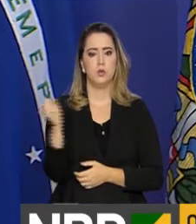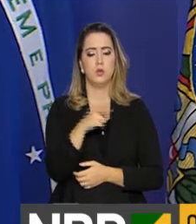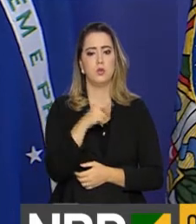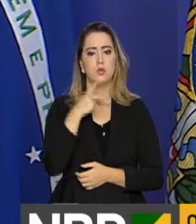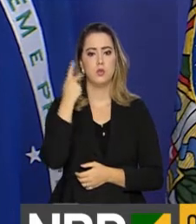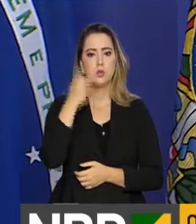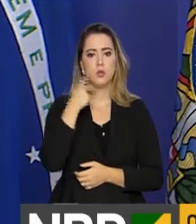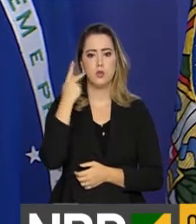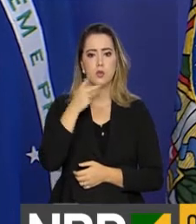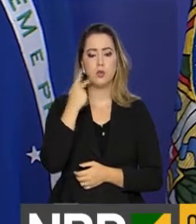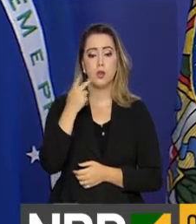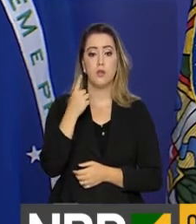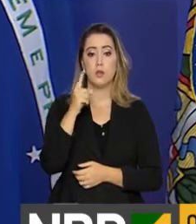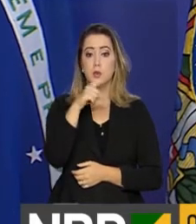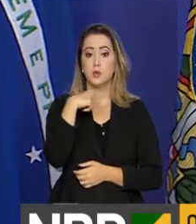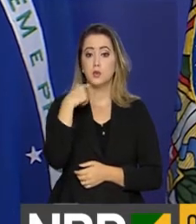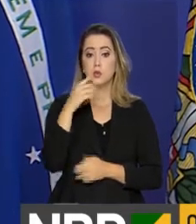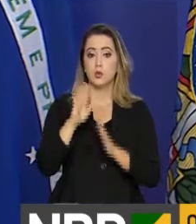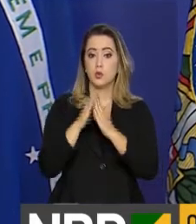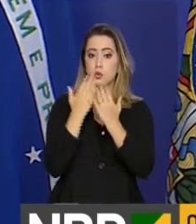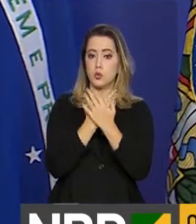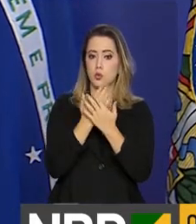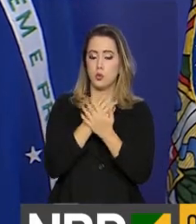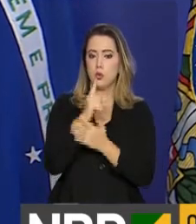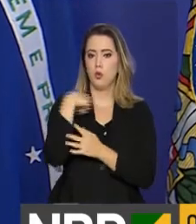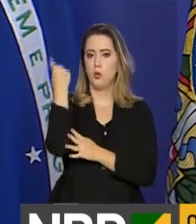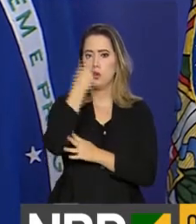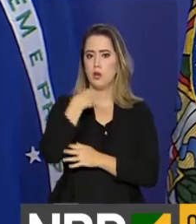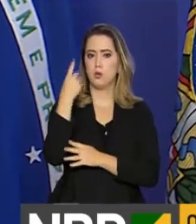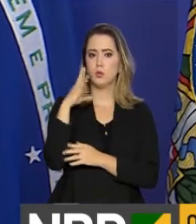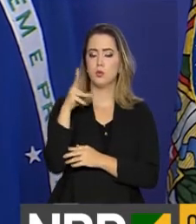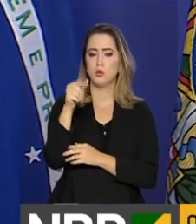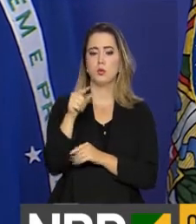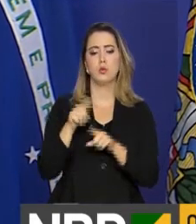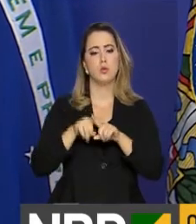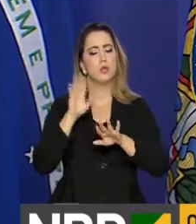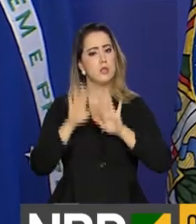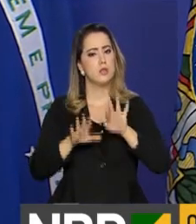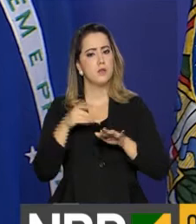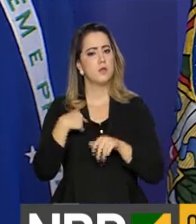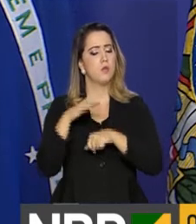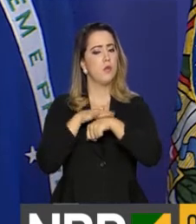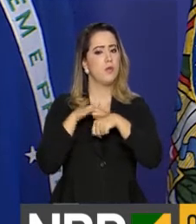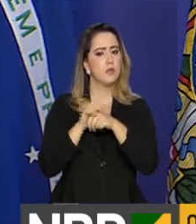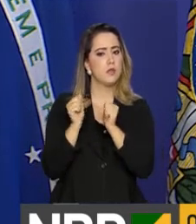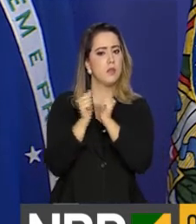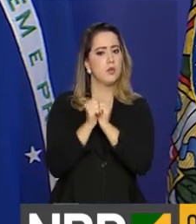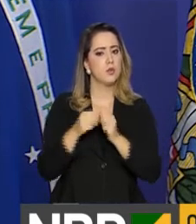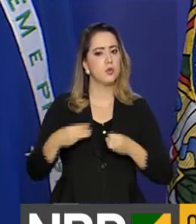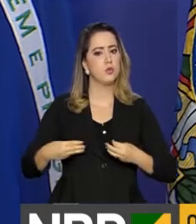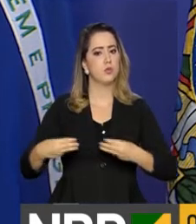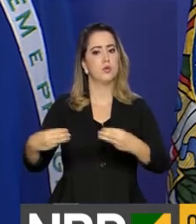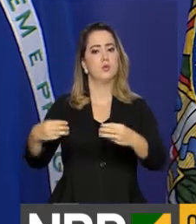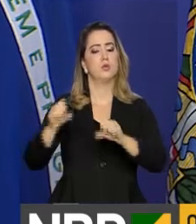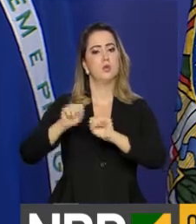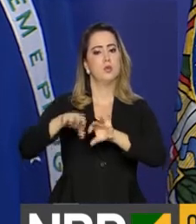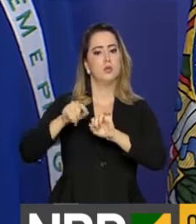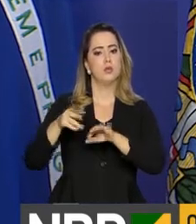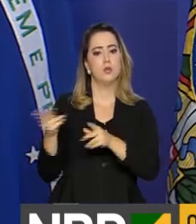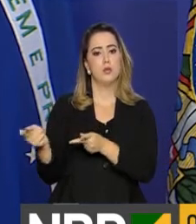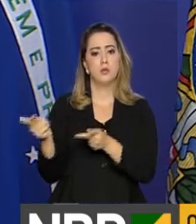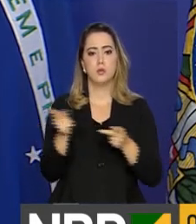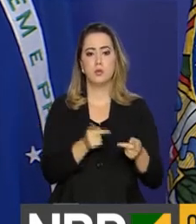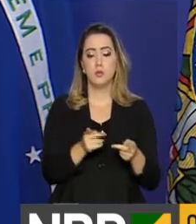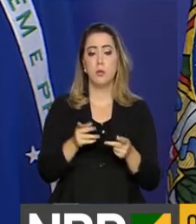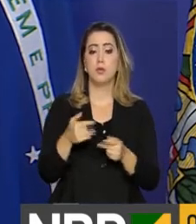escolas em tempo integral e de vez em quando conversava com mendonça sobre uma visita que